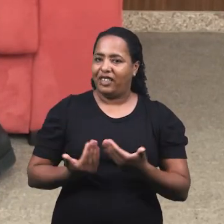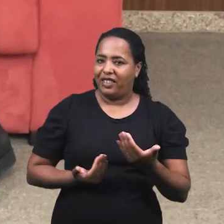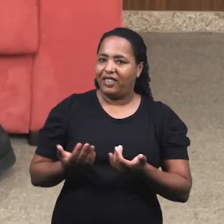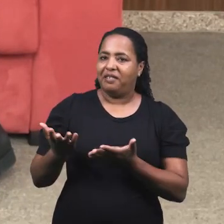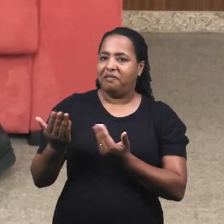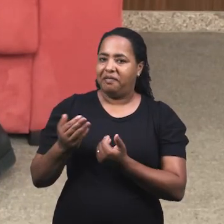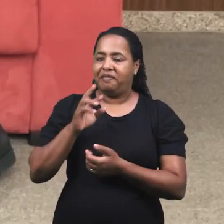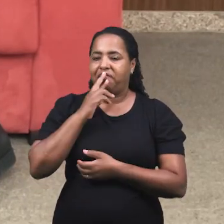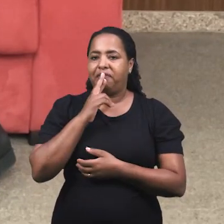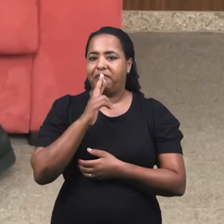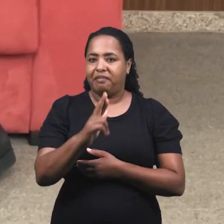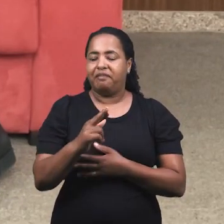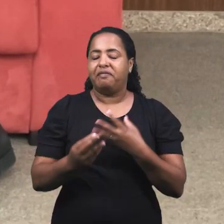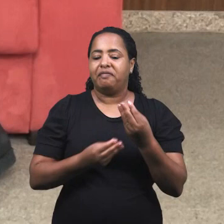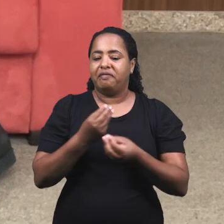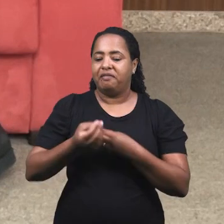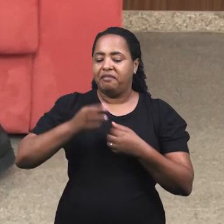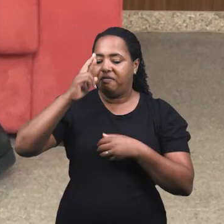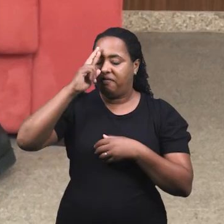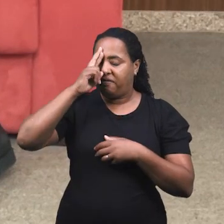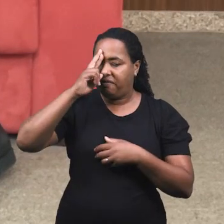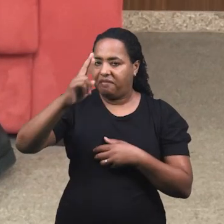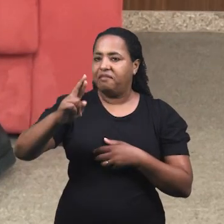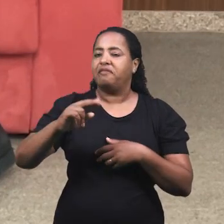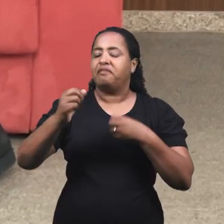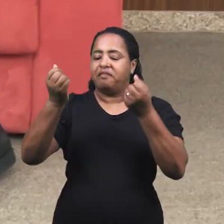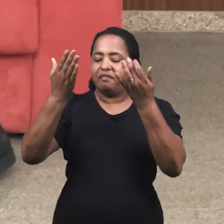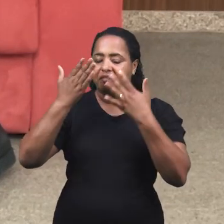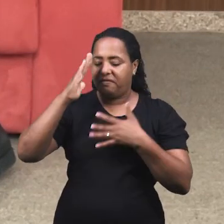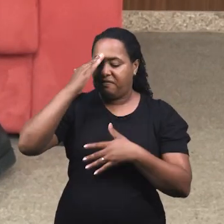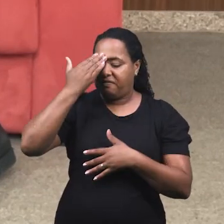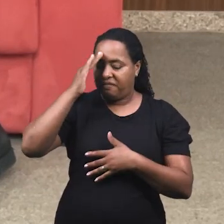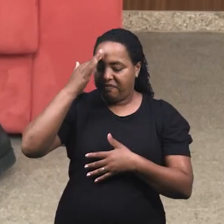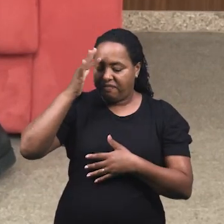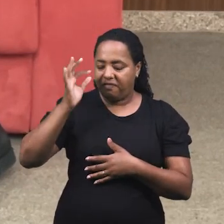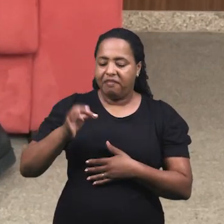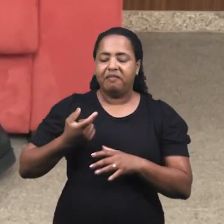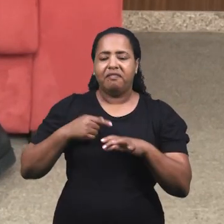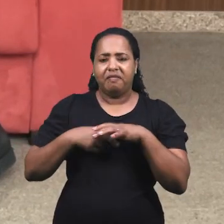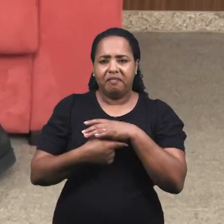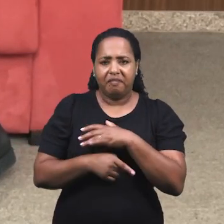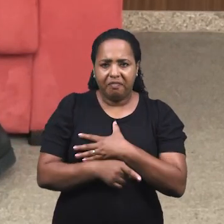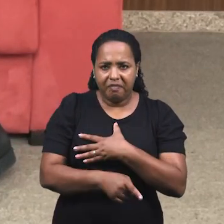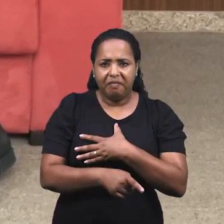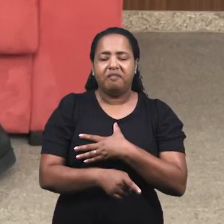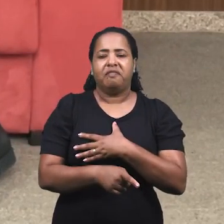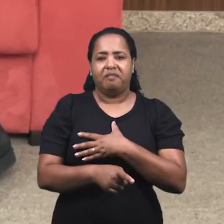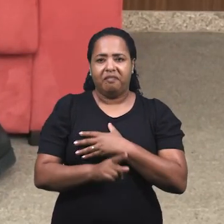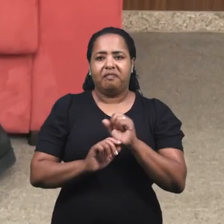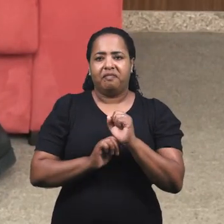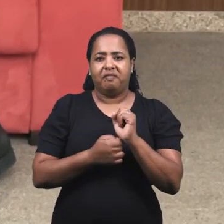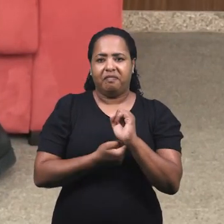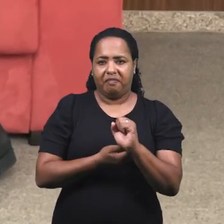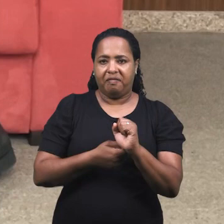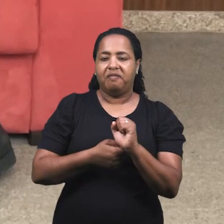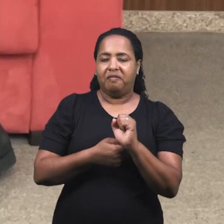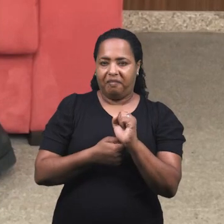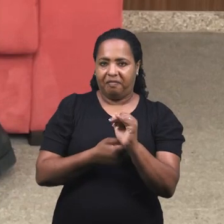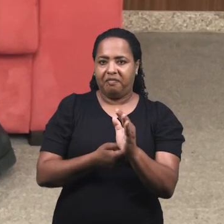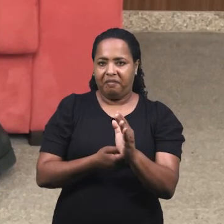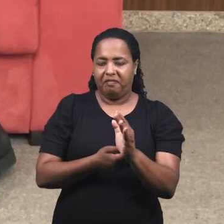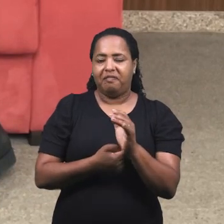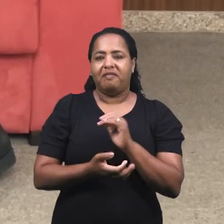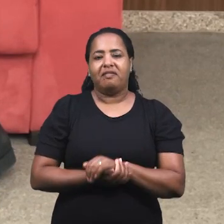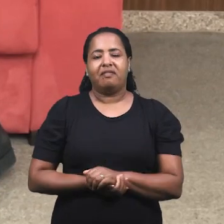temos visto como o Senhor tem dado alcance, um alcance cada vez mais profundo e abrangente dos mistérios revelados da palavra do